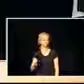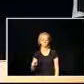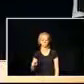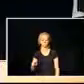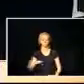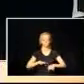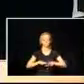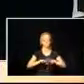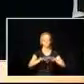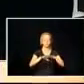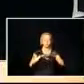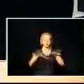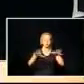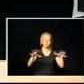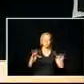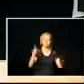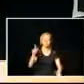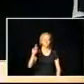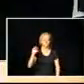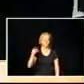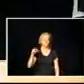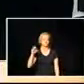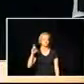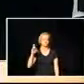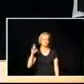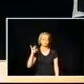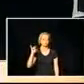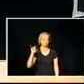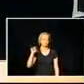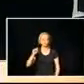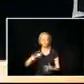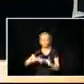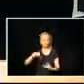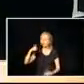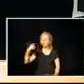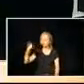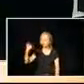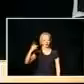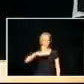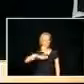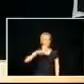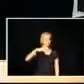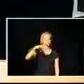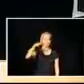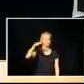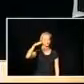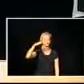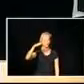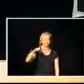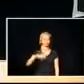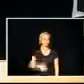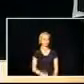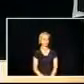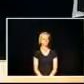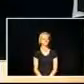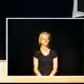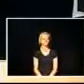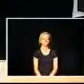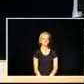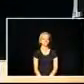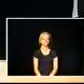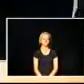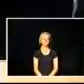genérica, vereador Bilili, ao aumento dos funcionários da prefeitura, a reposição dos funcionários da prefeitura.